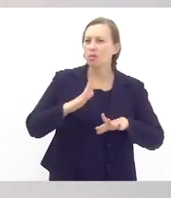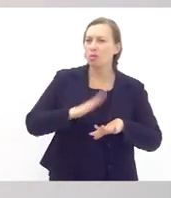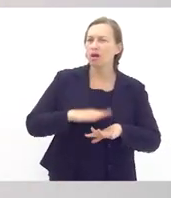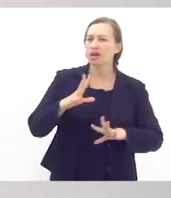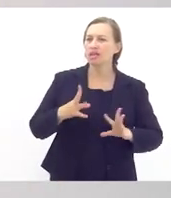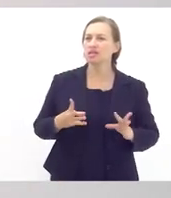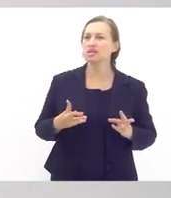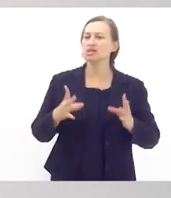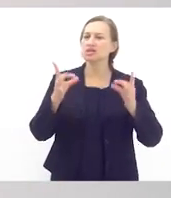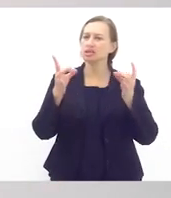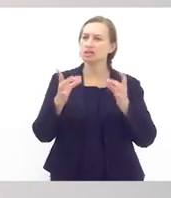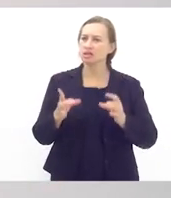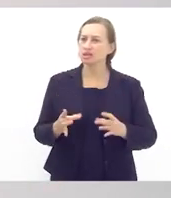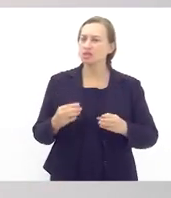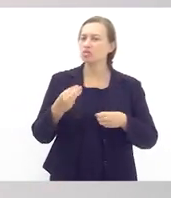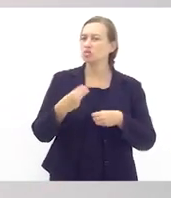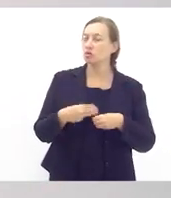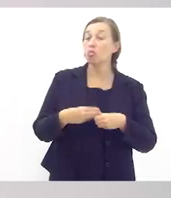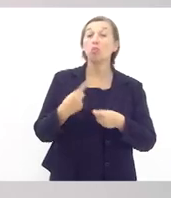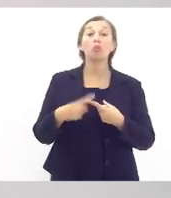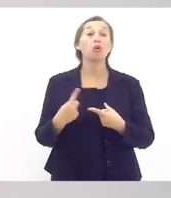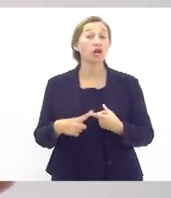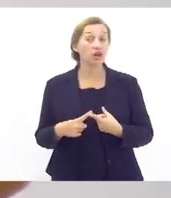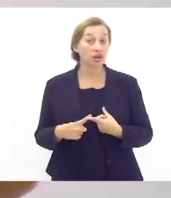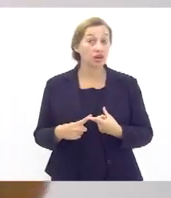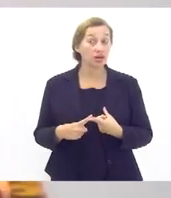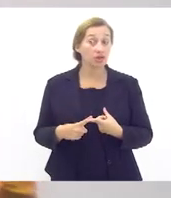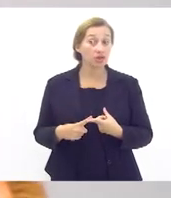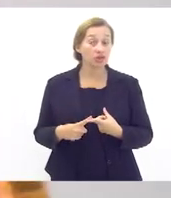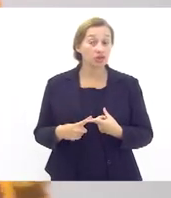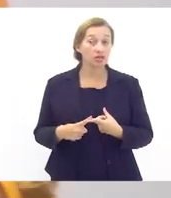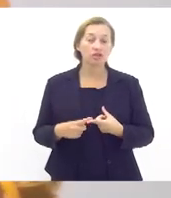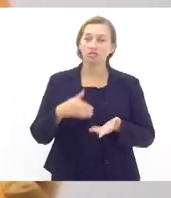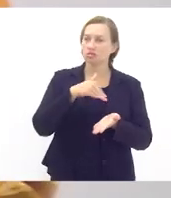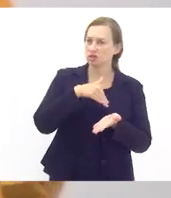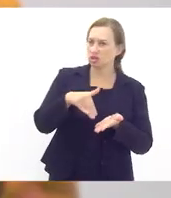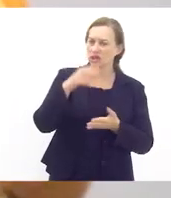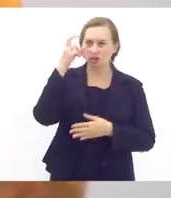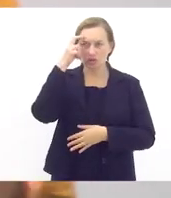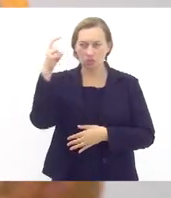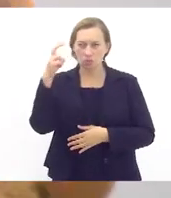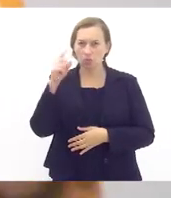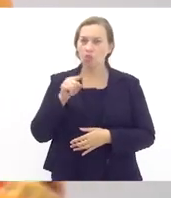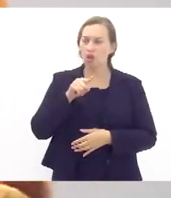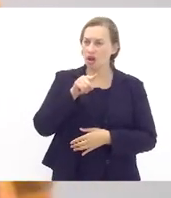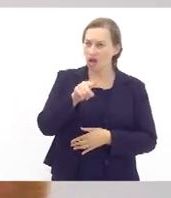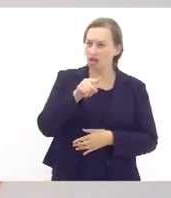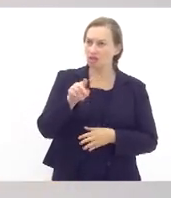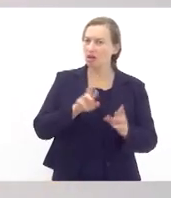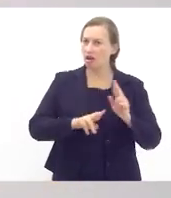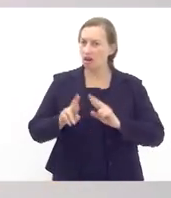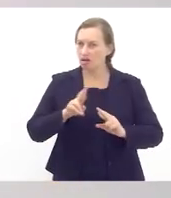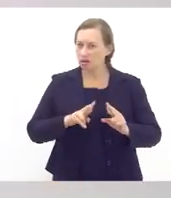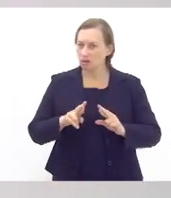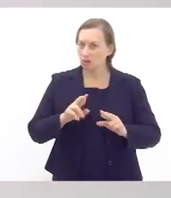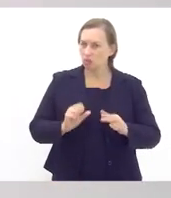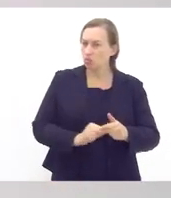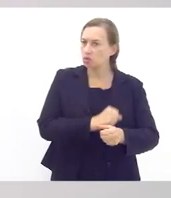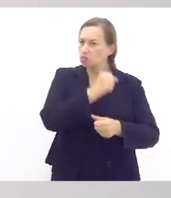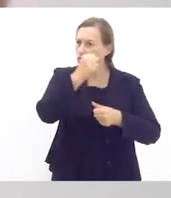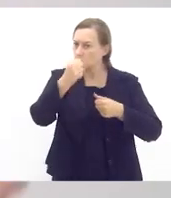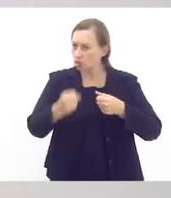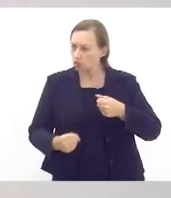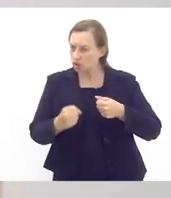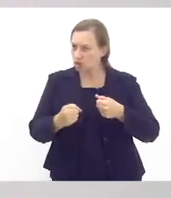com os municípios porque é para Secretaria de Cultura esse relacionamento com os poderes